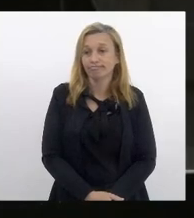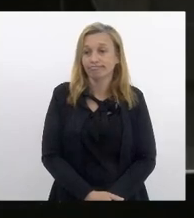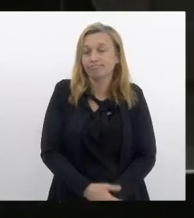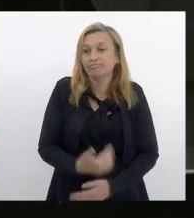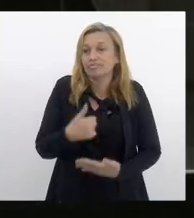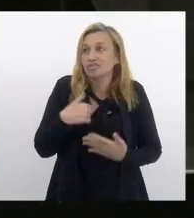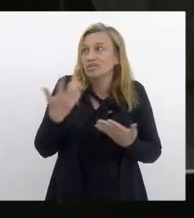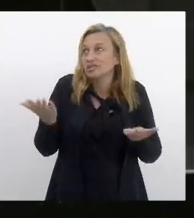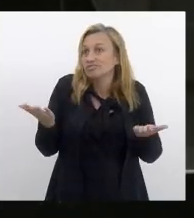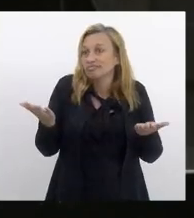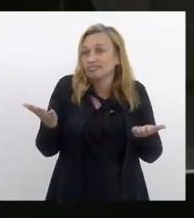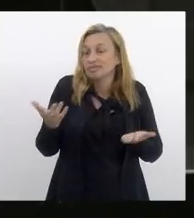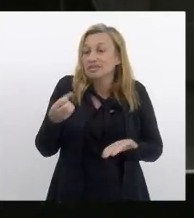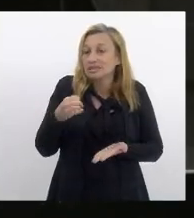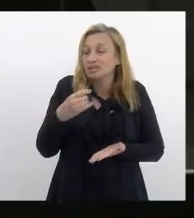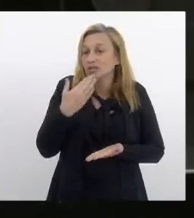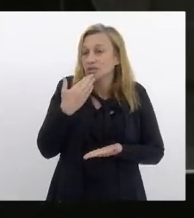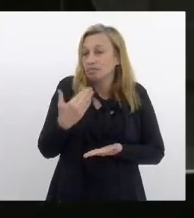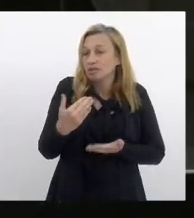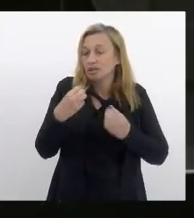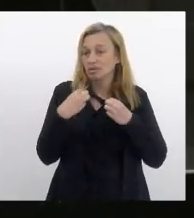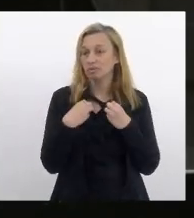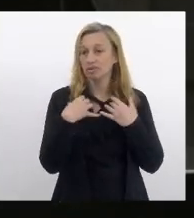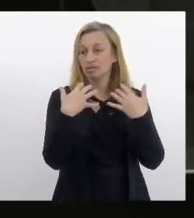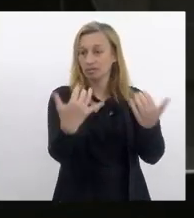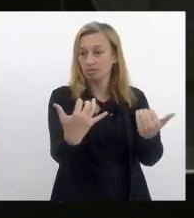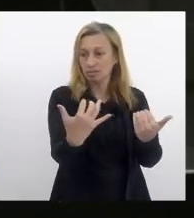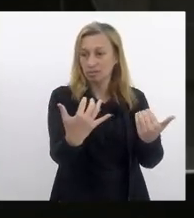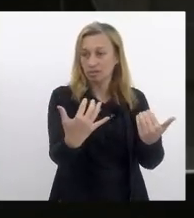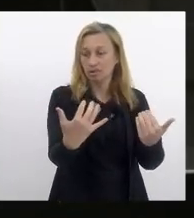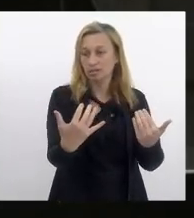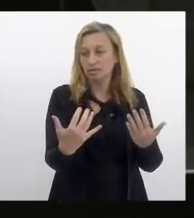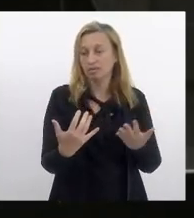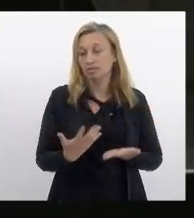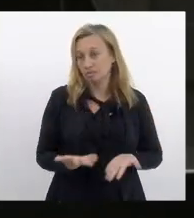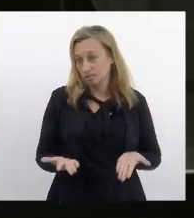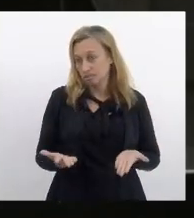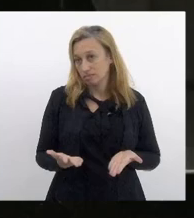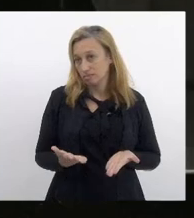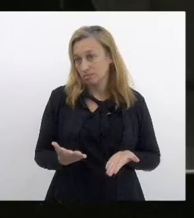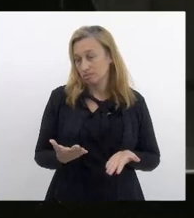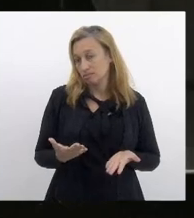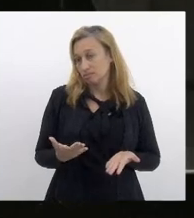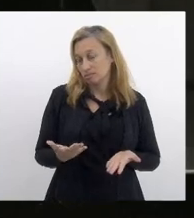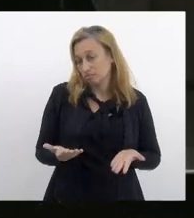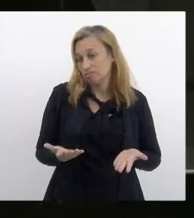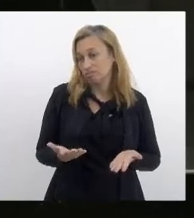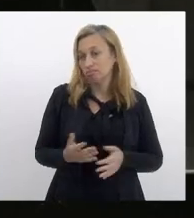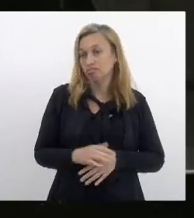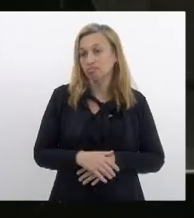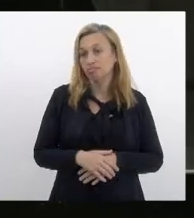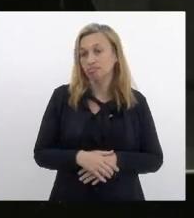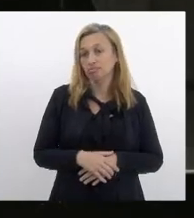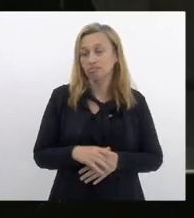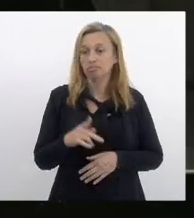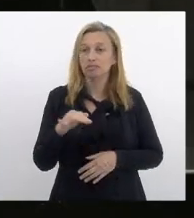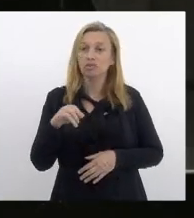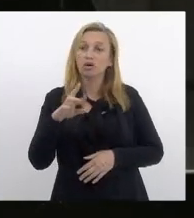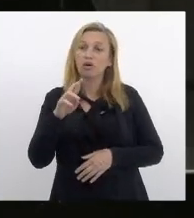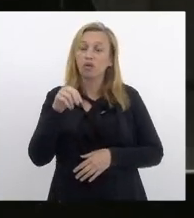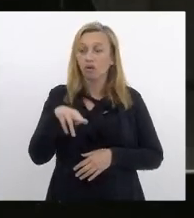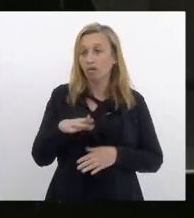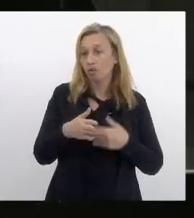E talvez, se eu fosse pedir uma audiência, né, ao Joe Biden, talvez, não é isso? Ao Macron,